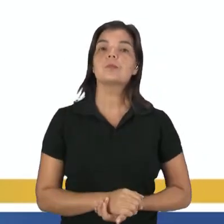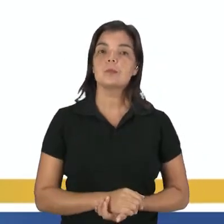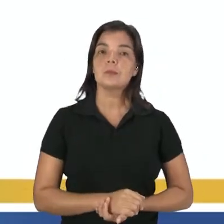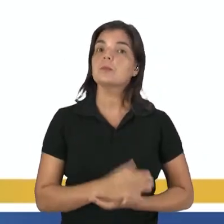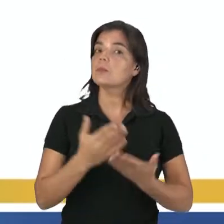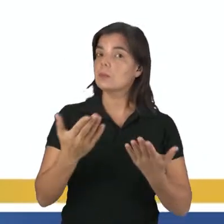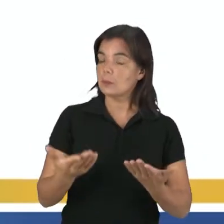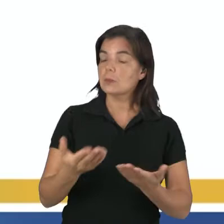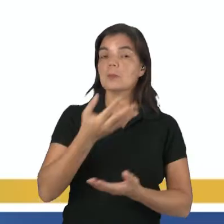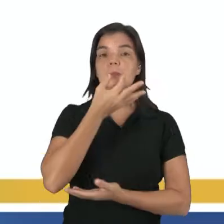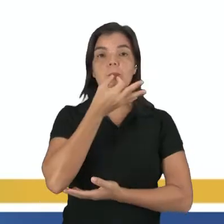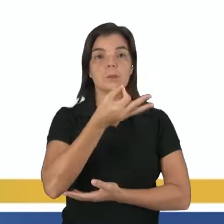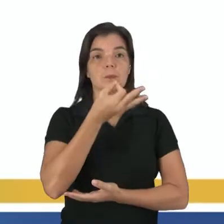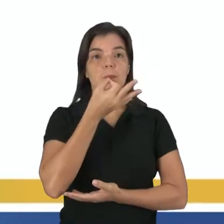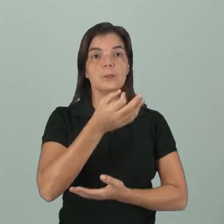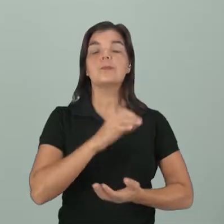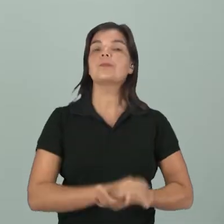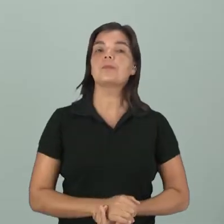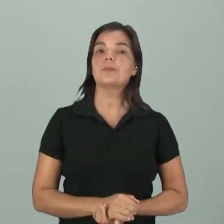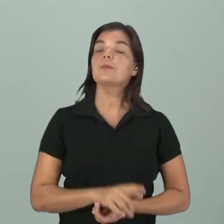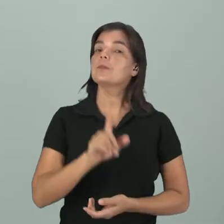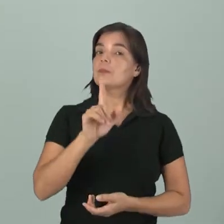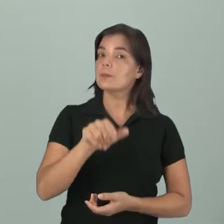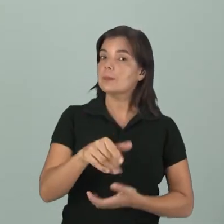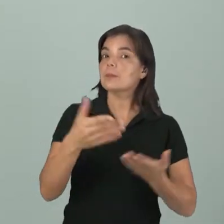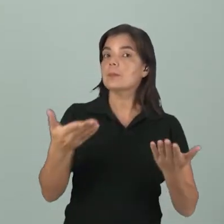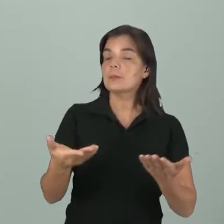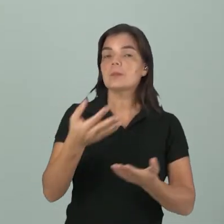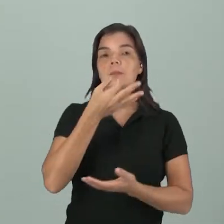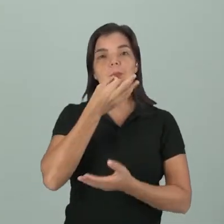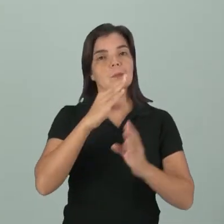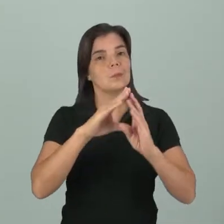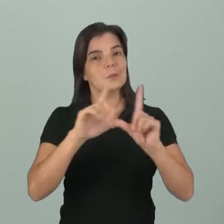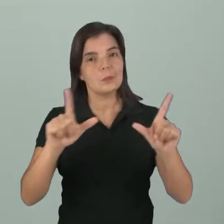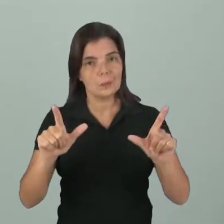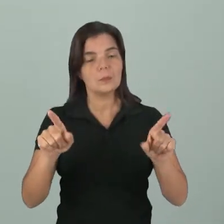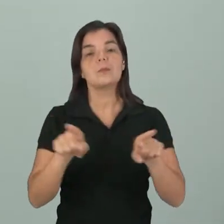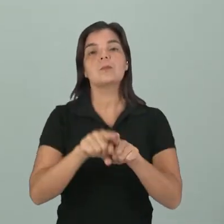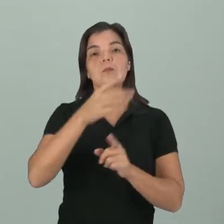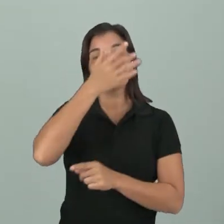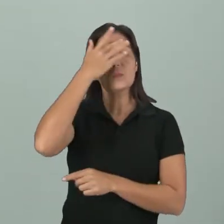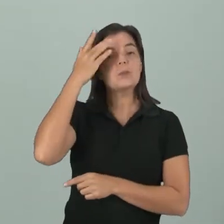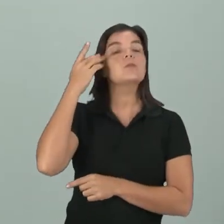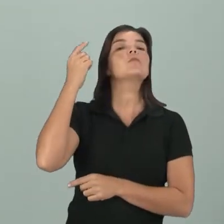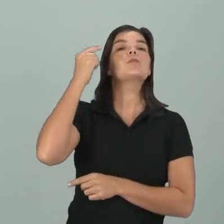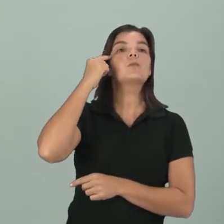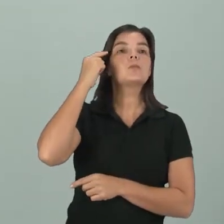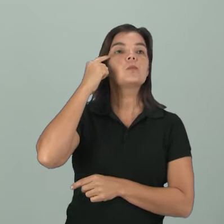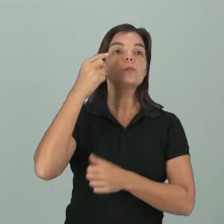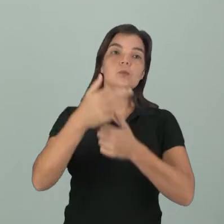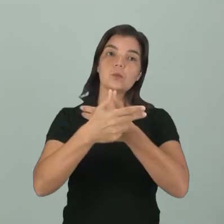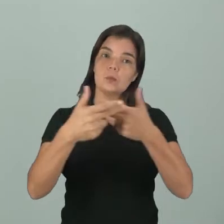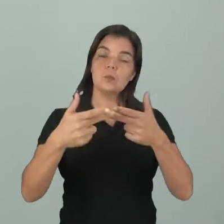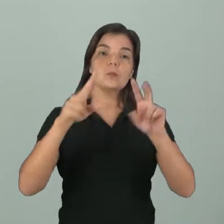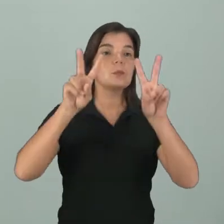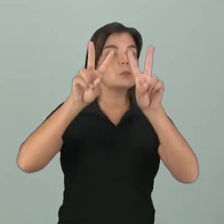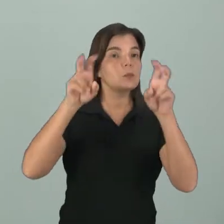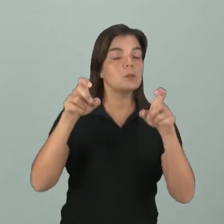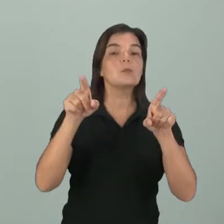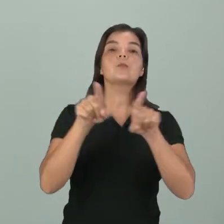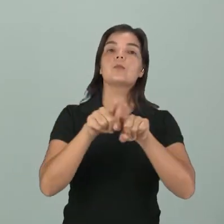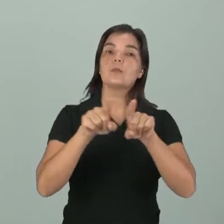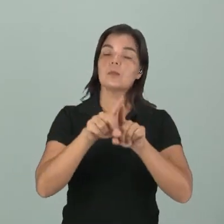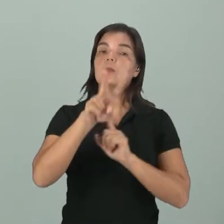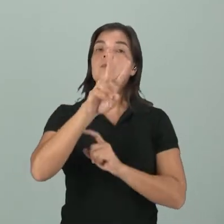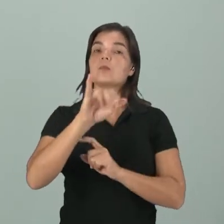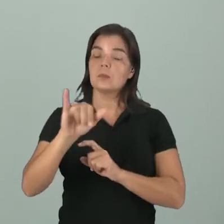acontecimento. É uma opinião. E a opinião, óbvio, se é o que as pessoas pensam sobre determinado tema,